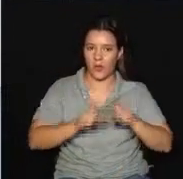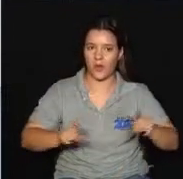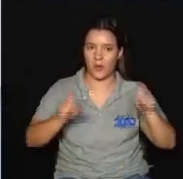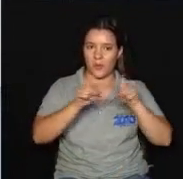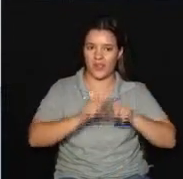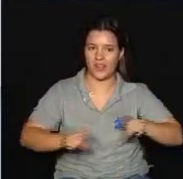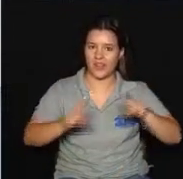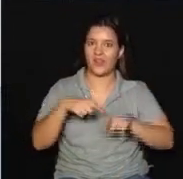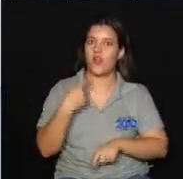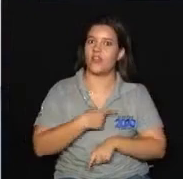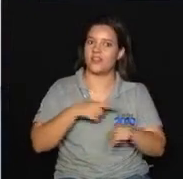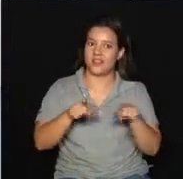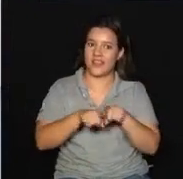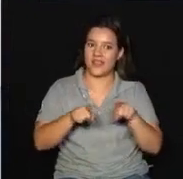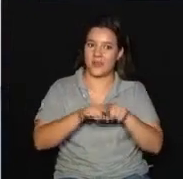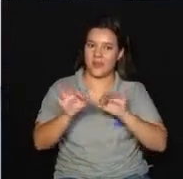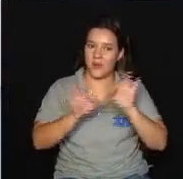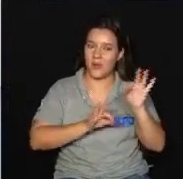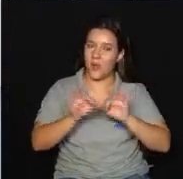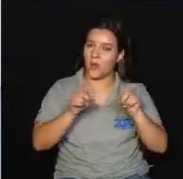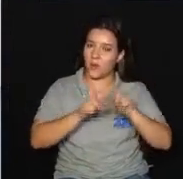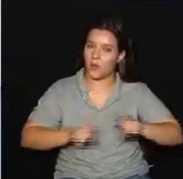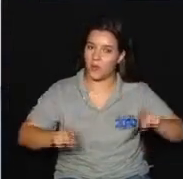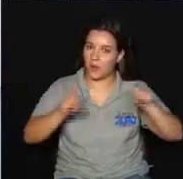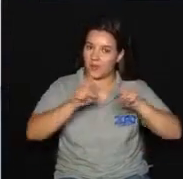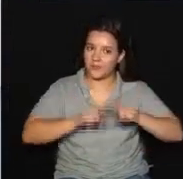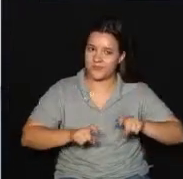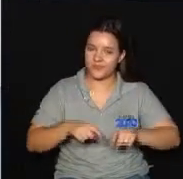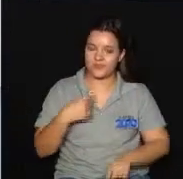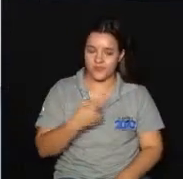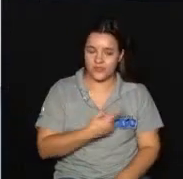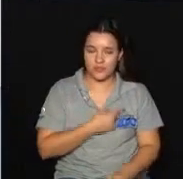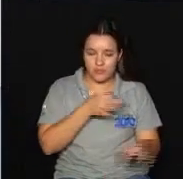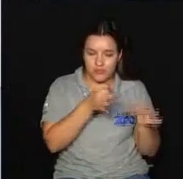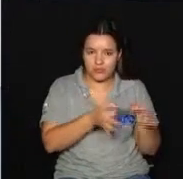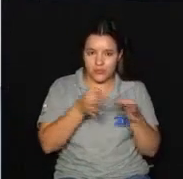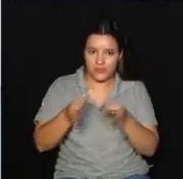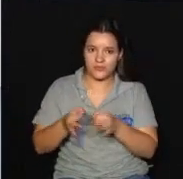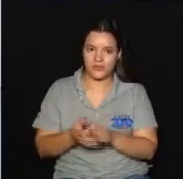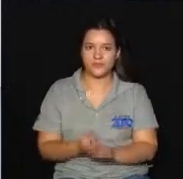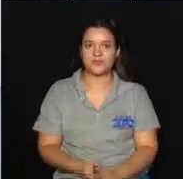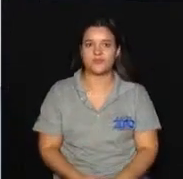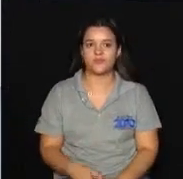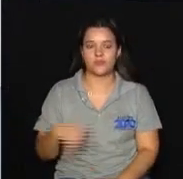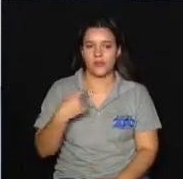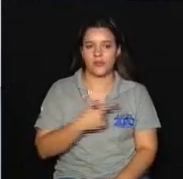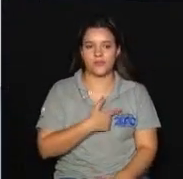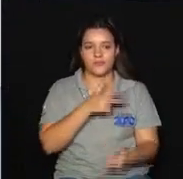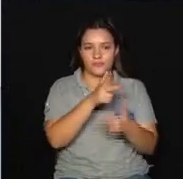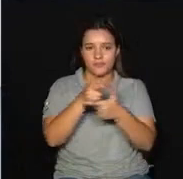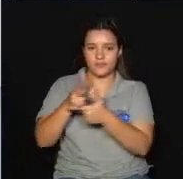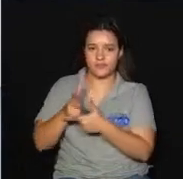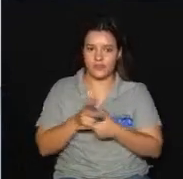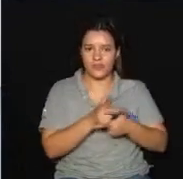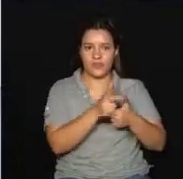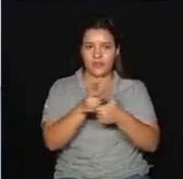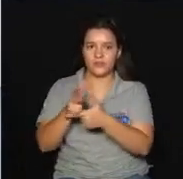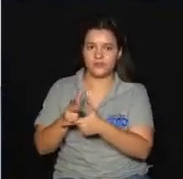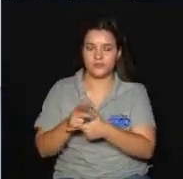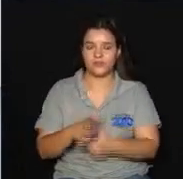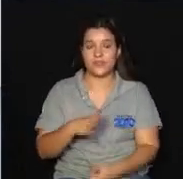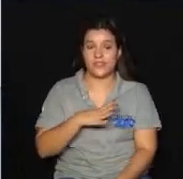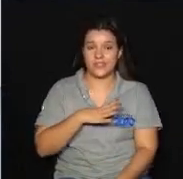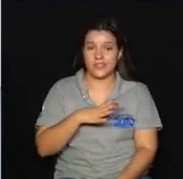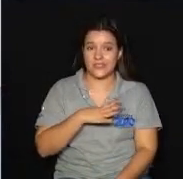supercomputador, penso que a gente também tem o nosso supercomputador, tudo certo aqui na nossa cobertura. Vamos atualizar então a cidade